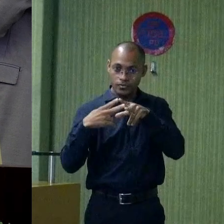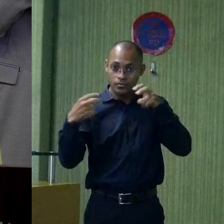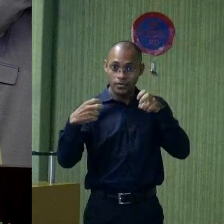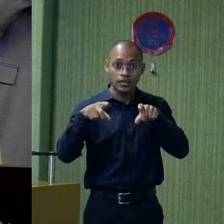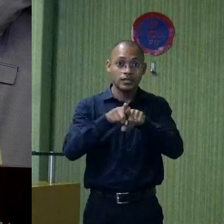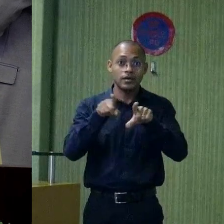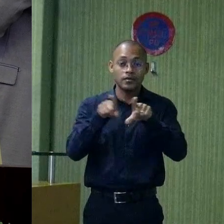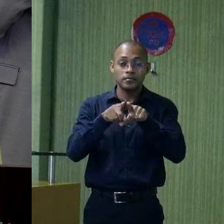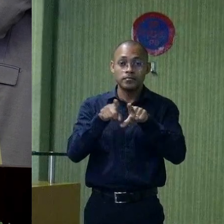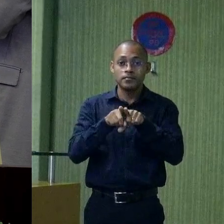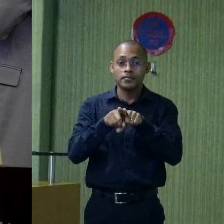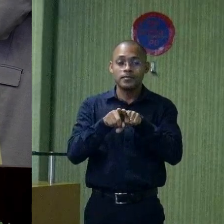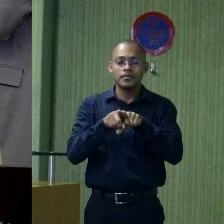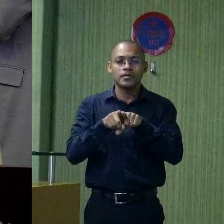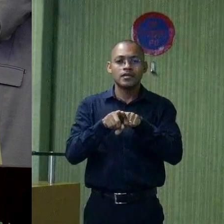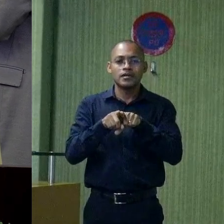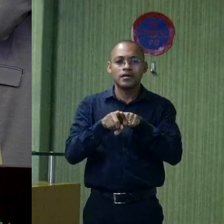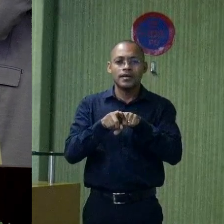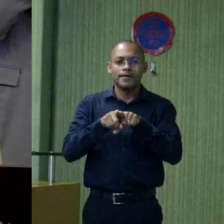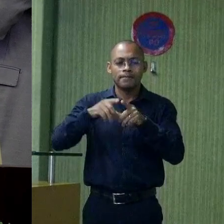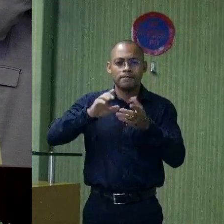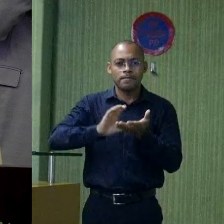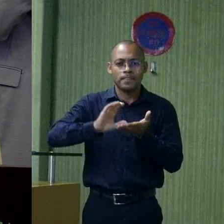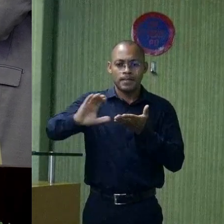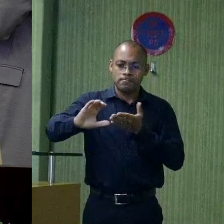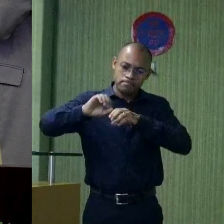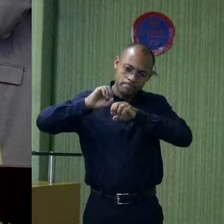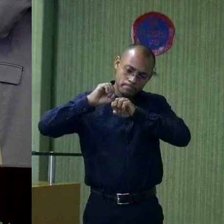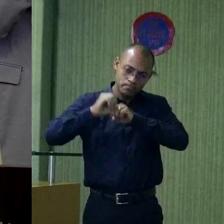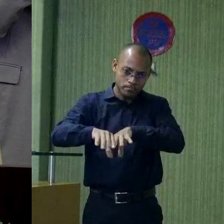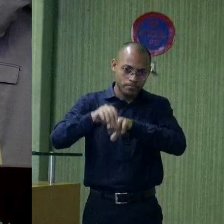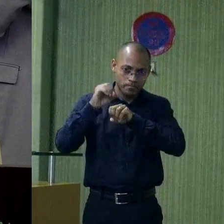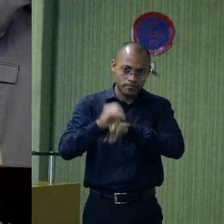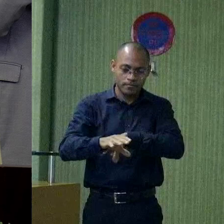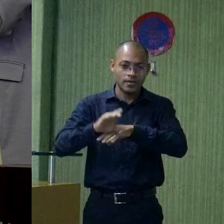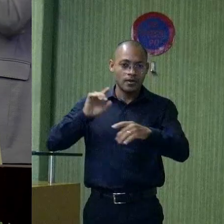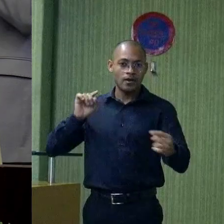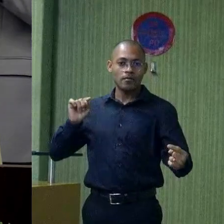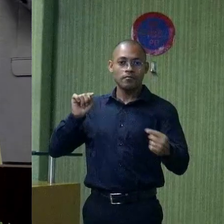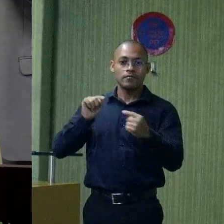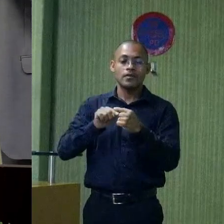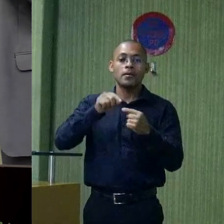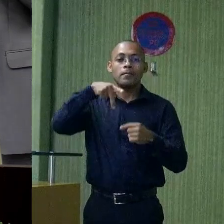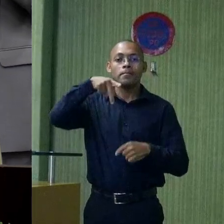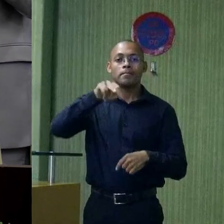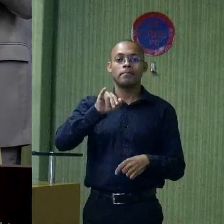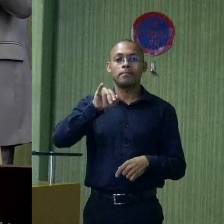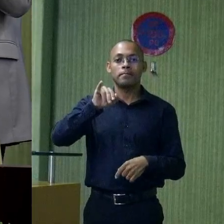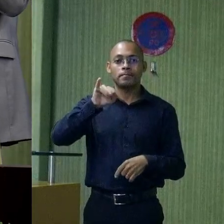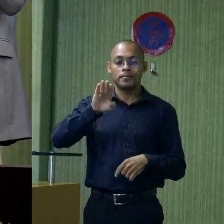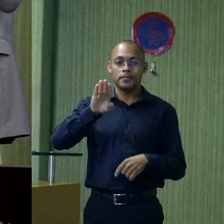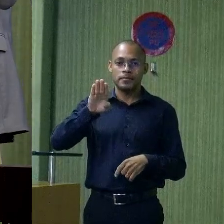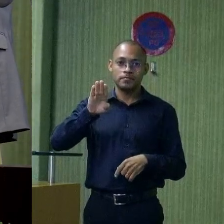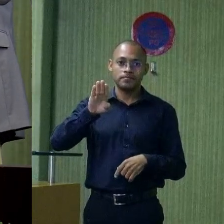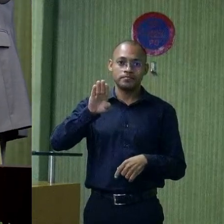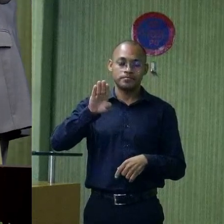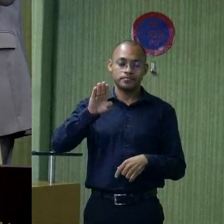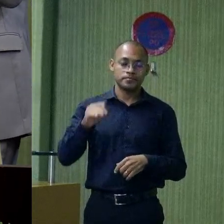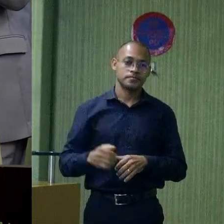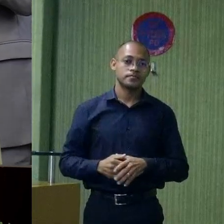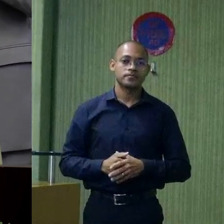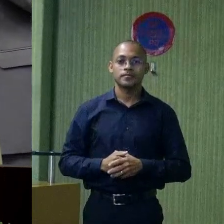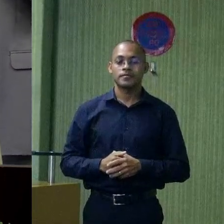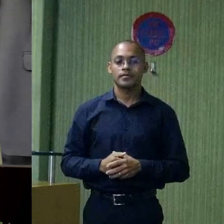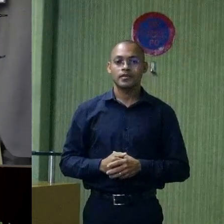estabelecimento de meta de aplicação de recursos sem educação como proporção do PIB do produto interno bruto